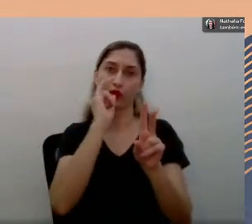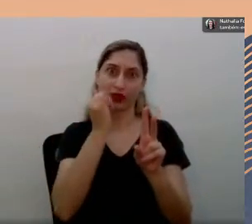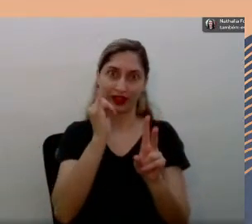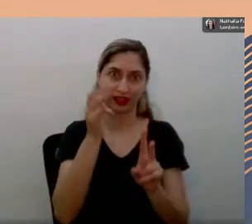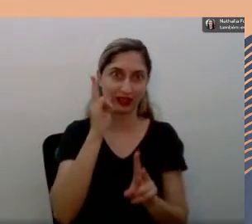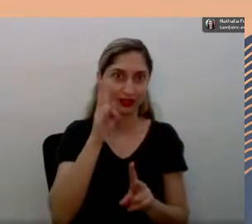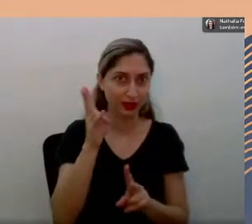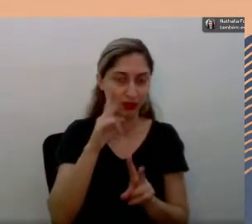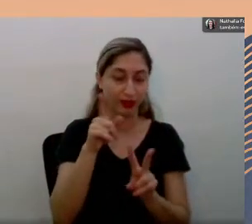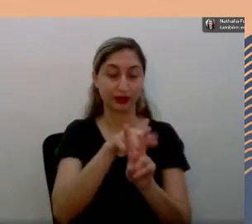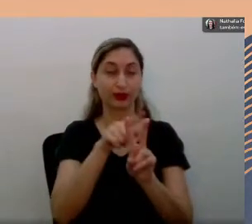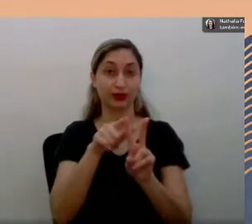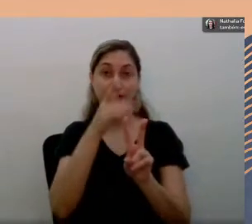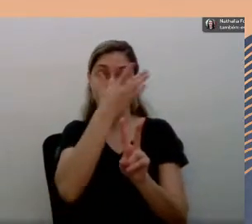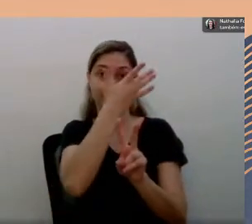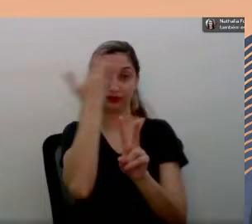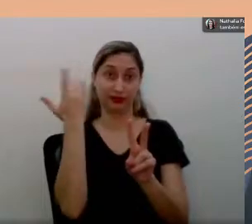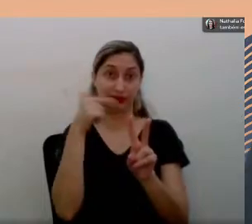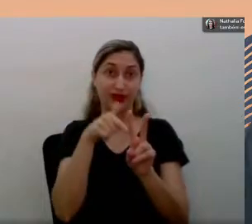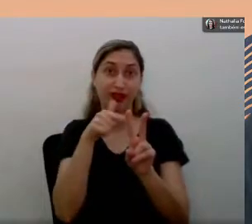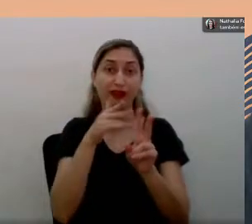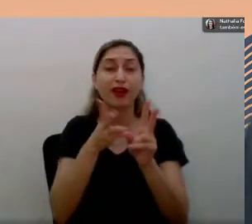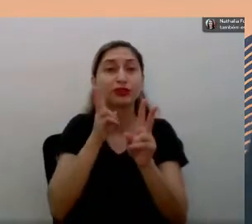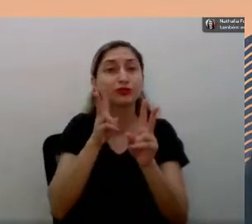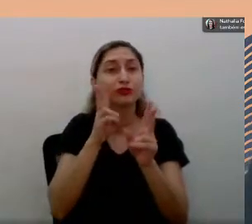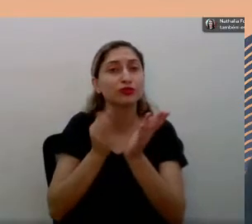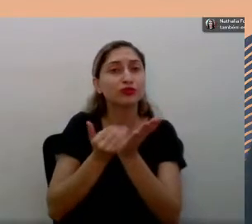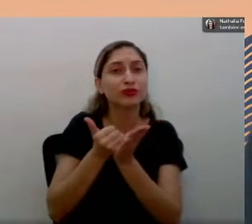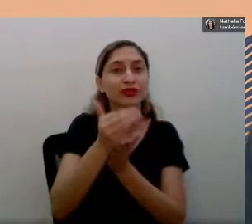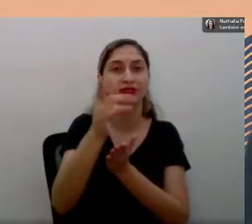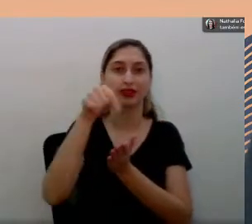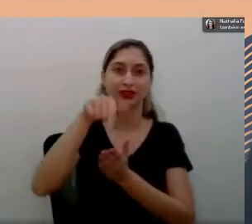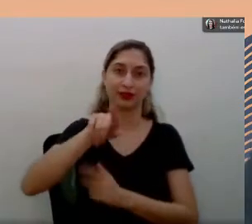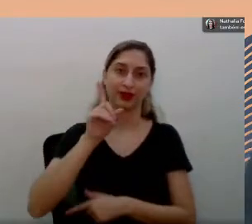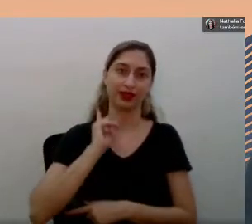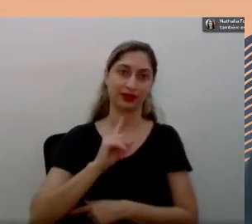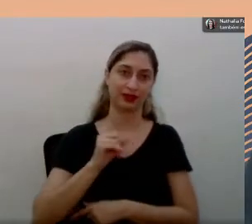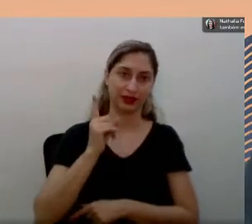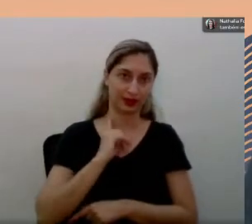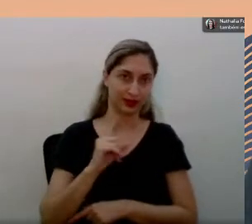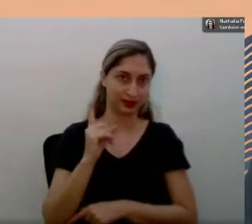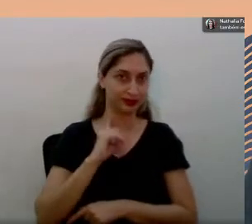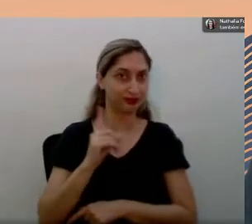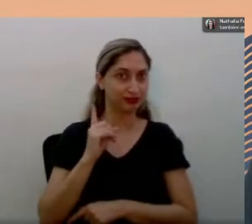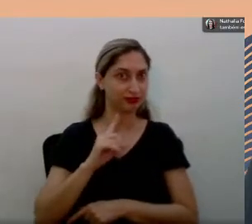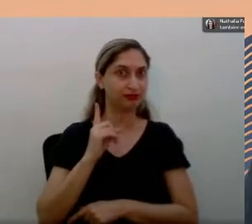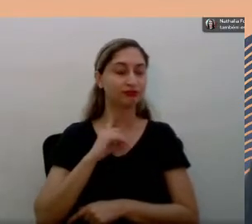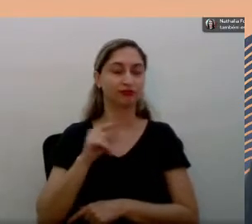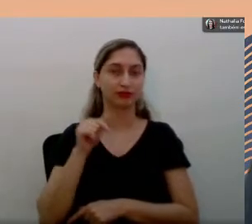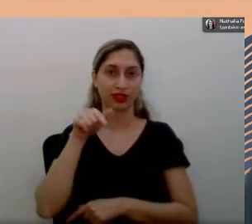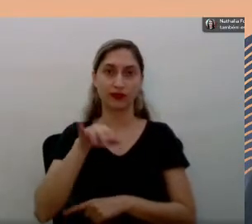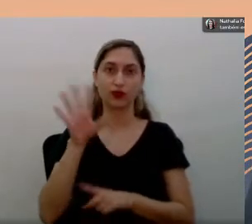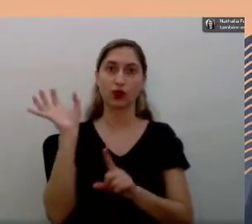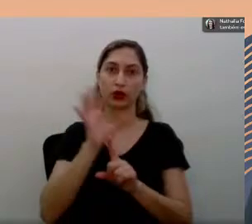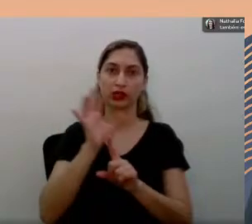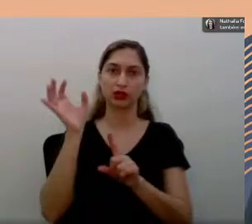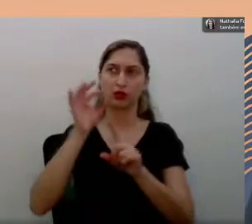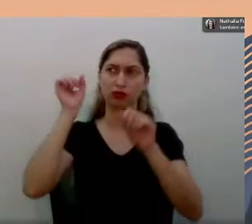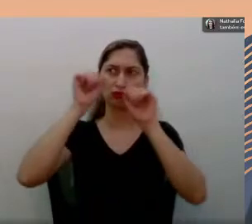não é a partir dessas duas pessoas essa história da astronomia se desenrolou de uma maneira né muito grande aqui na nossa cidade